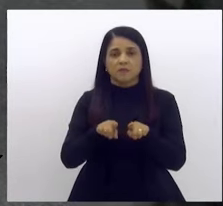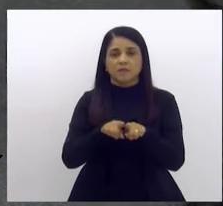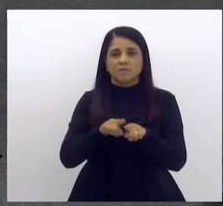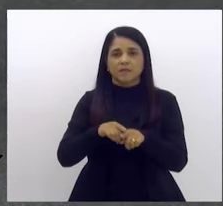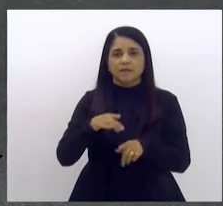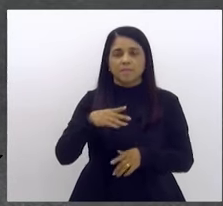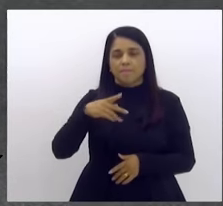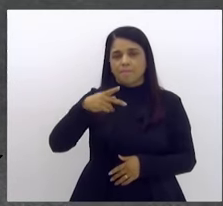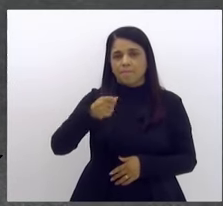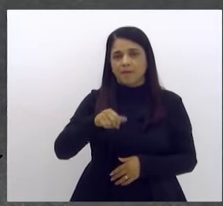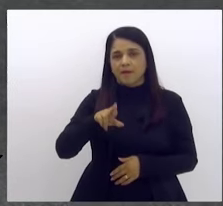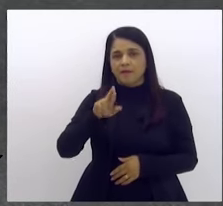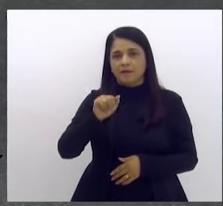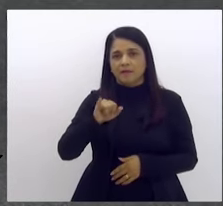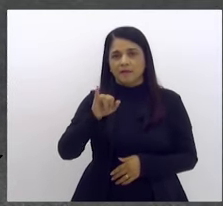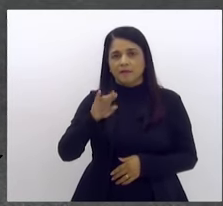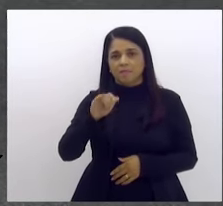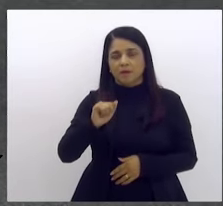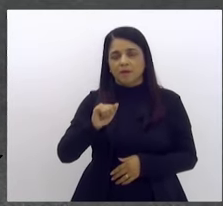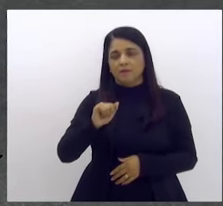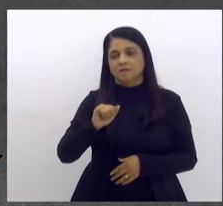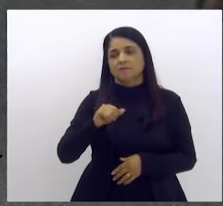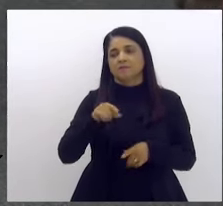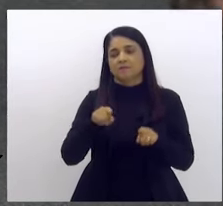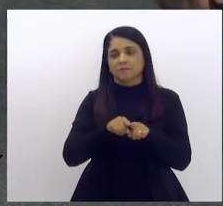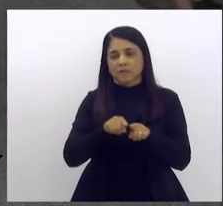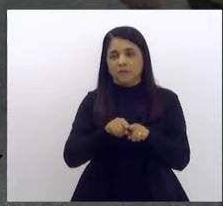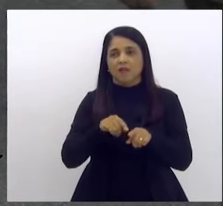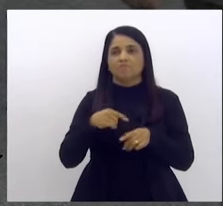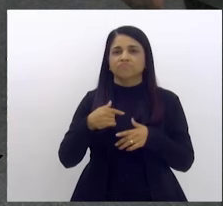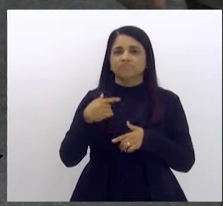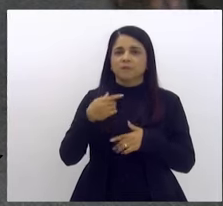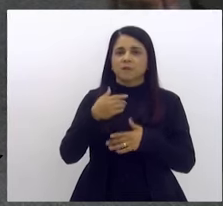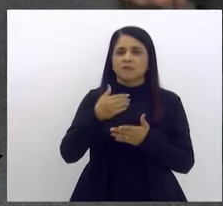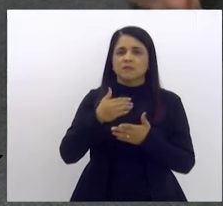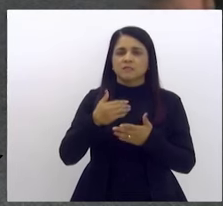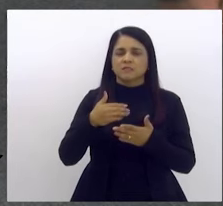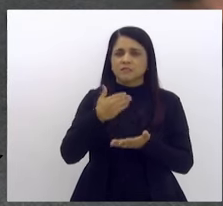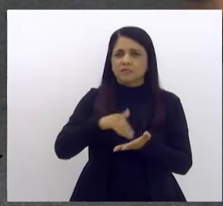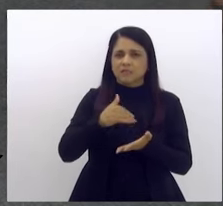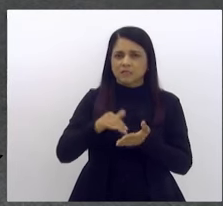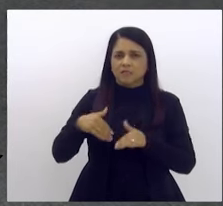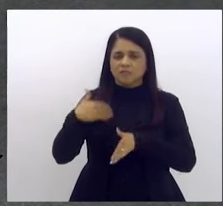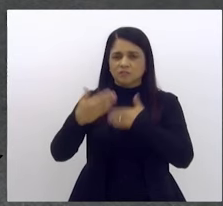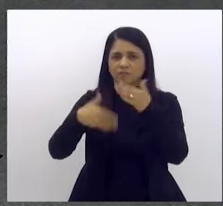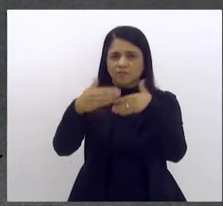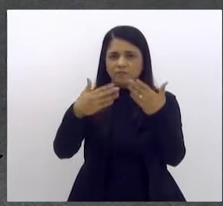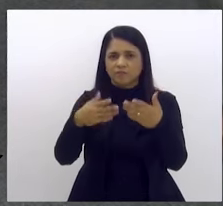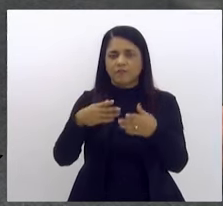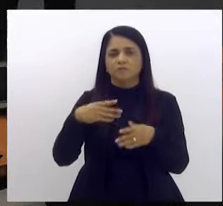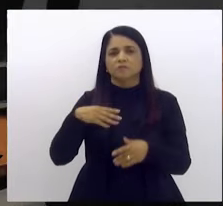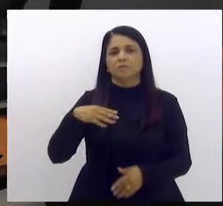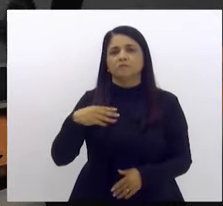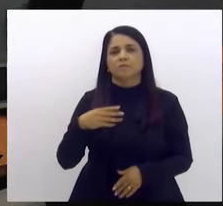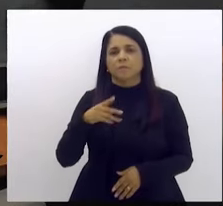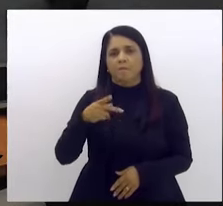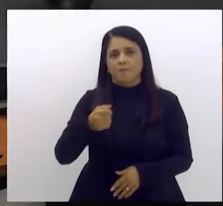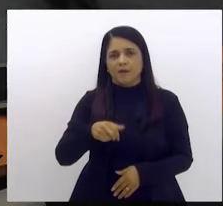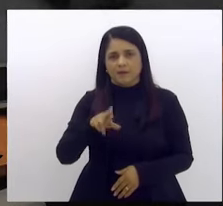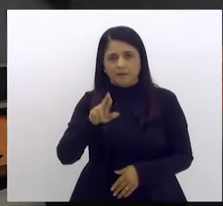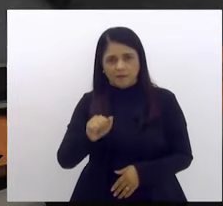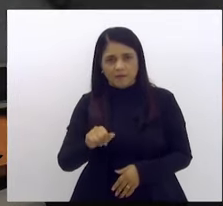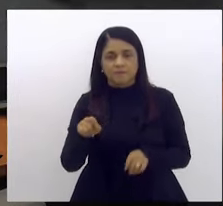Castro, vice-governador Tiago Pampolha, secretário de Desenvolvimento Vinícius Fará e prefeito Diogo Balieiro Diniz, de Resende. Obrigado. Valeu.